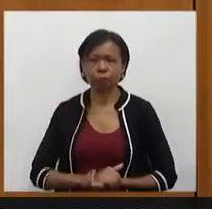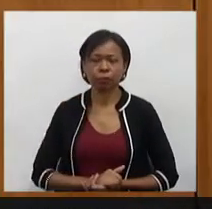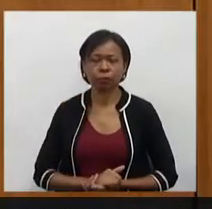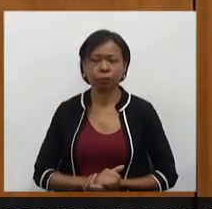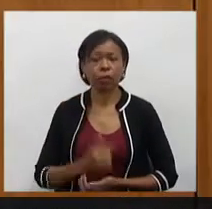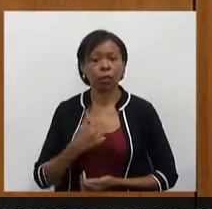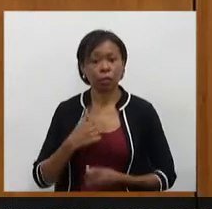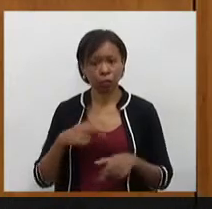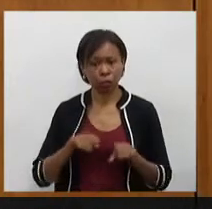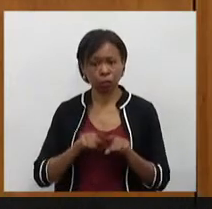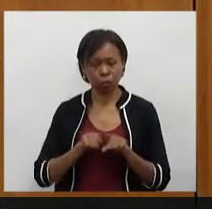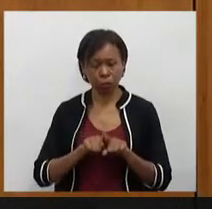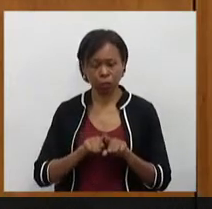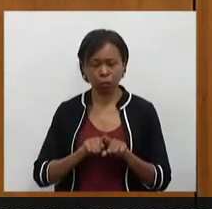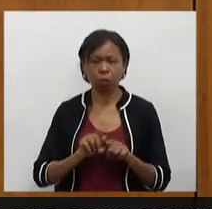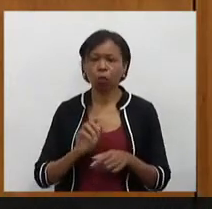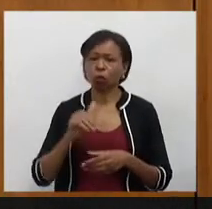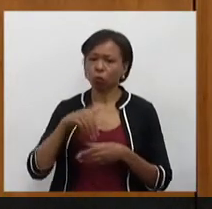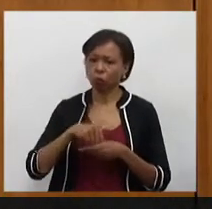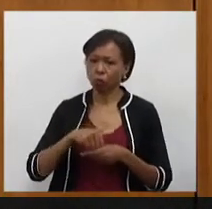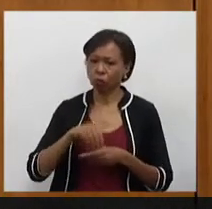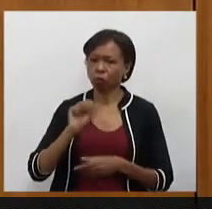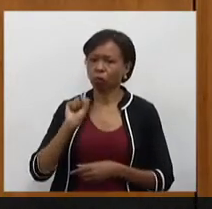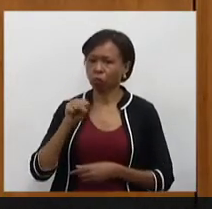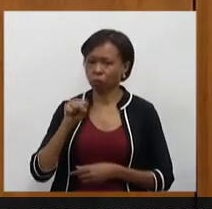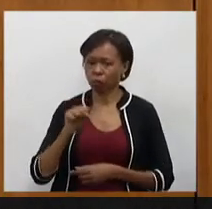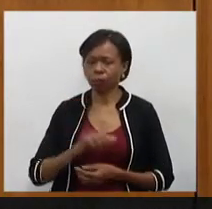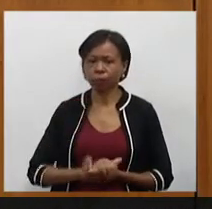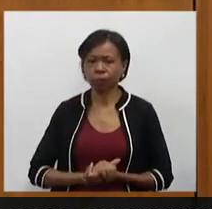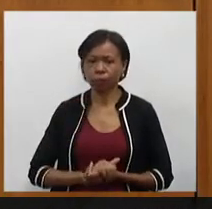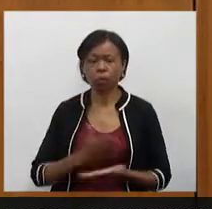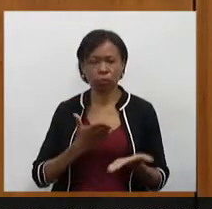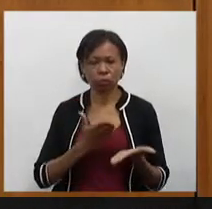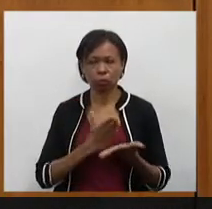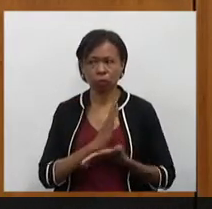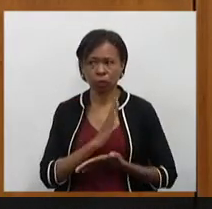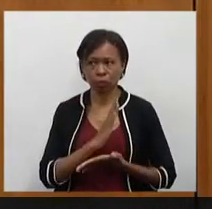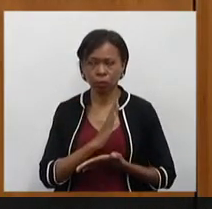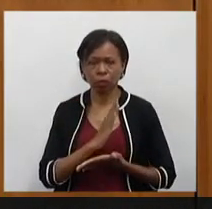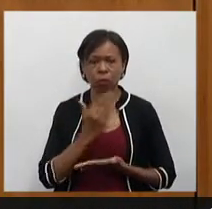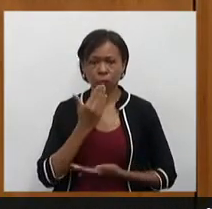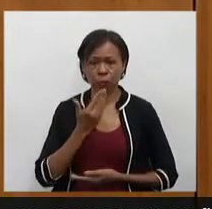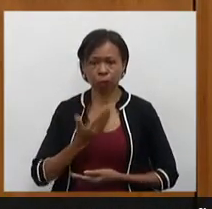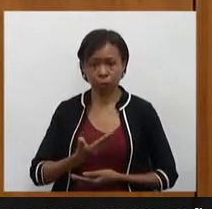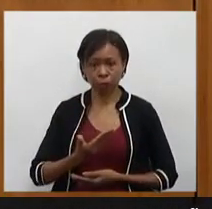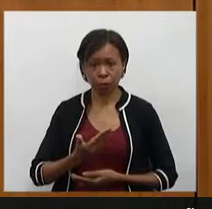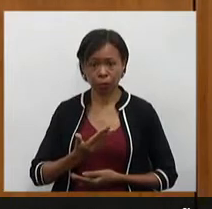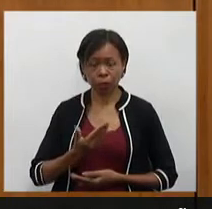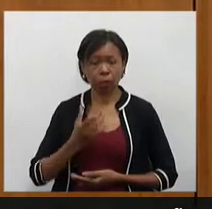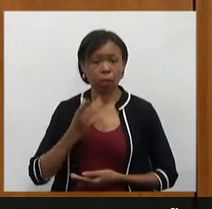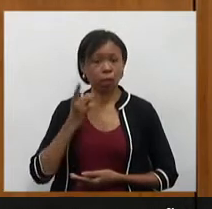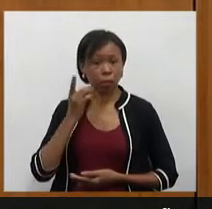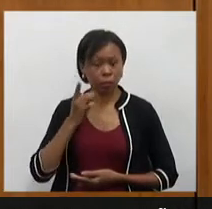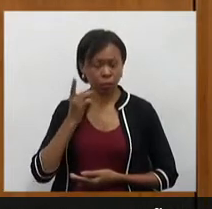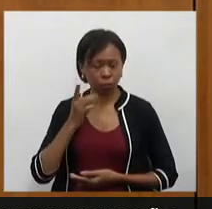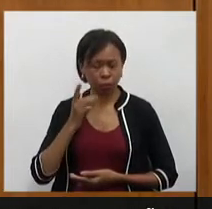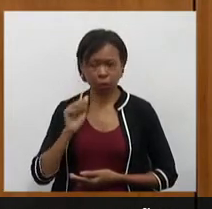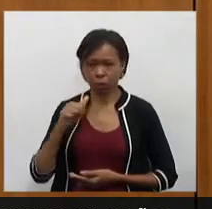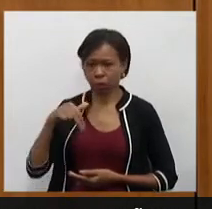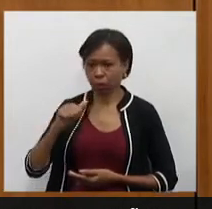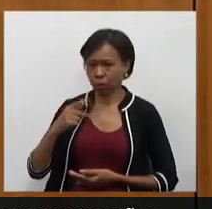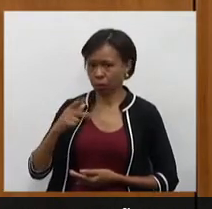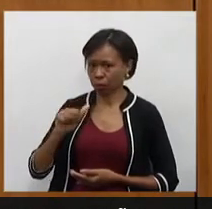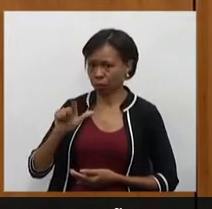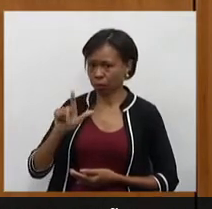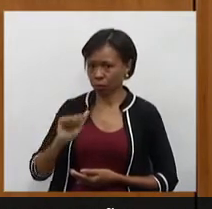também voto sim, então fica aprovado o requerimento de autoria da deputada Ana Paula. Continuando, gente, já estamos aqui chegando ao final